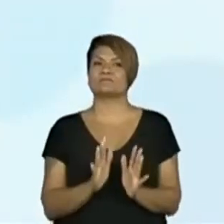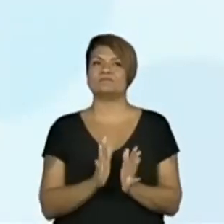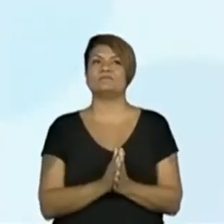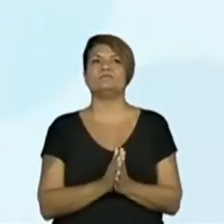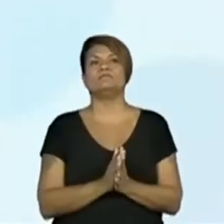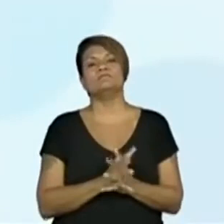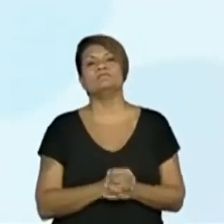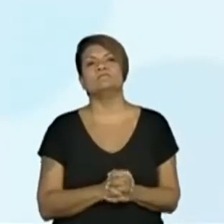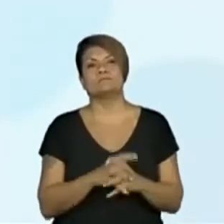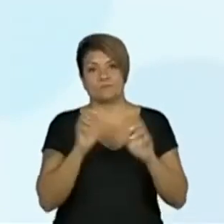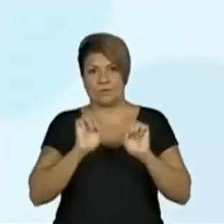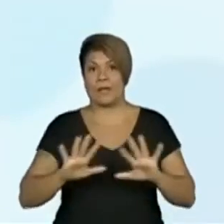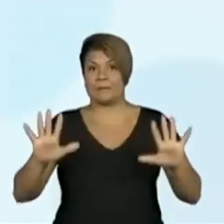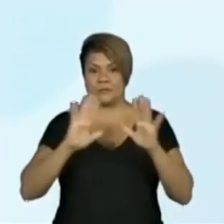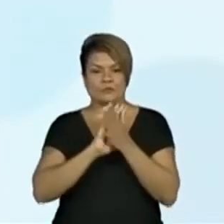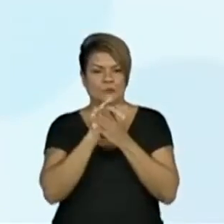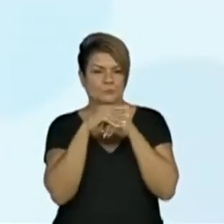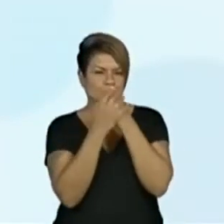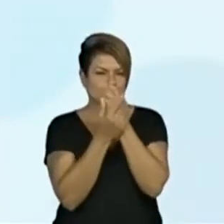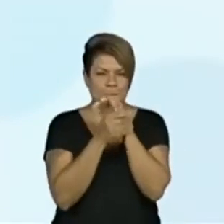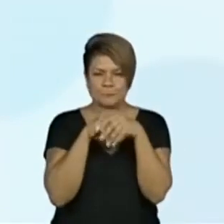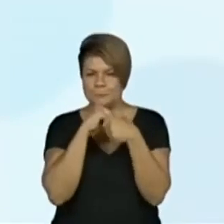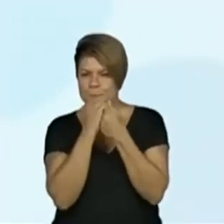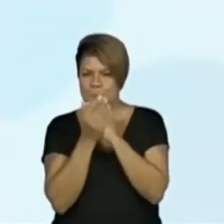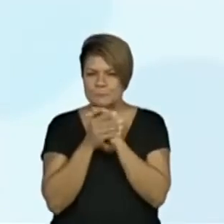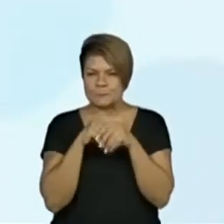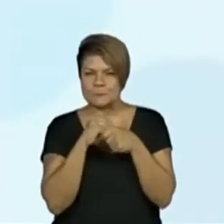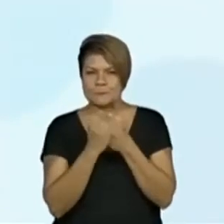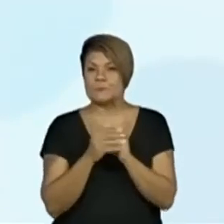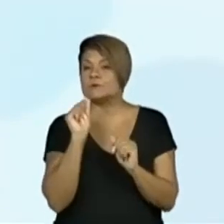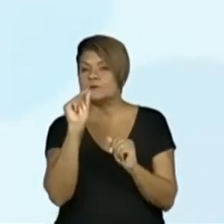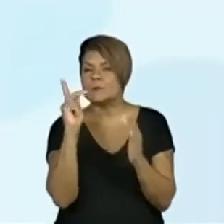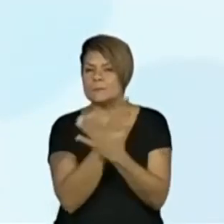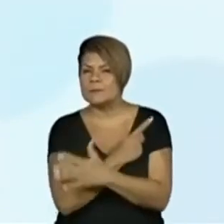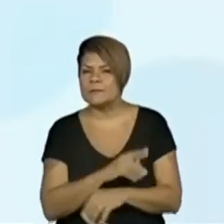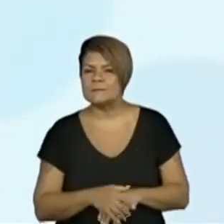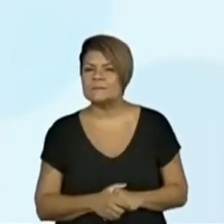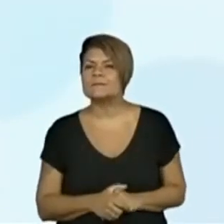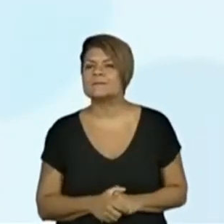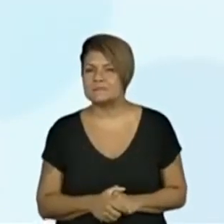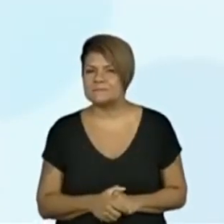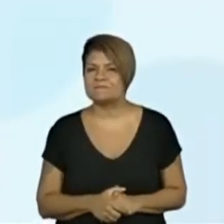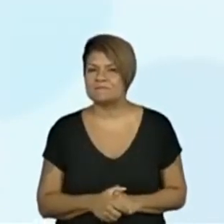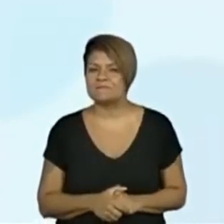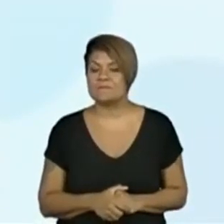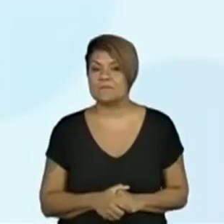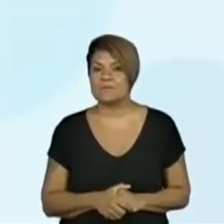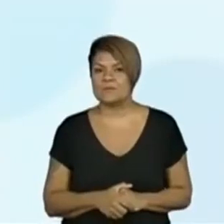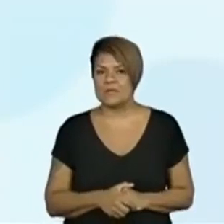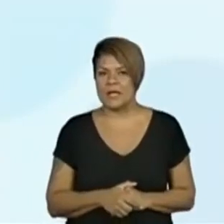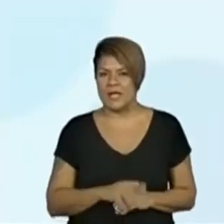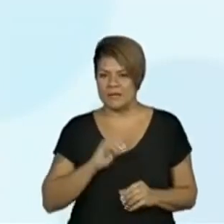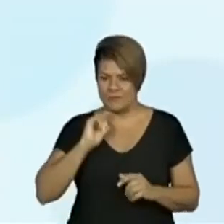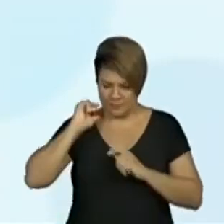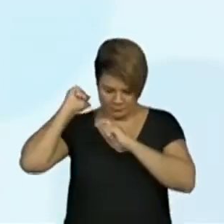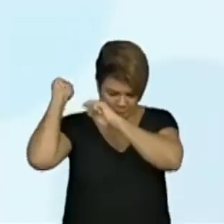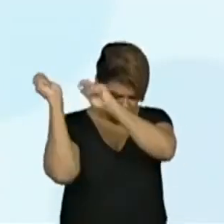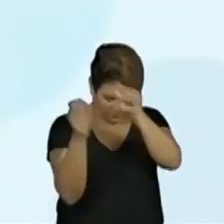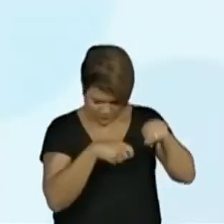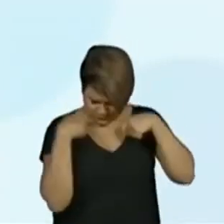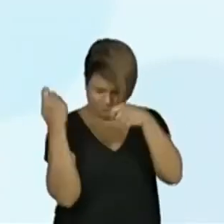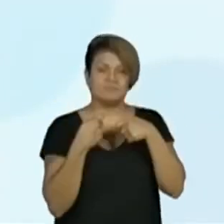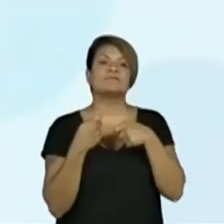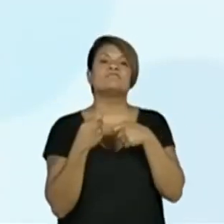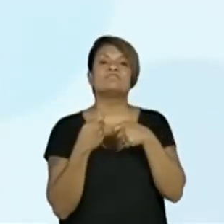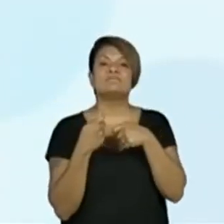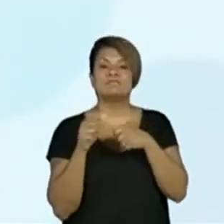já planejando. O que será que acontece? Ele vai se disfarçar? Será que ele vai conseguir?